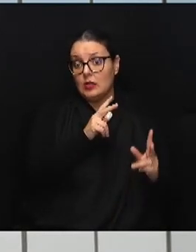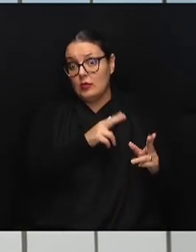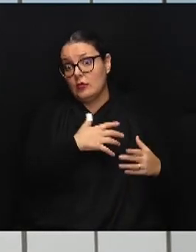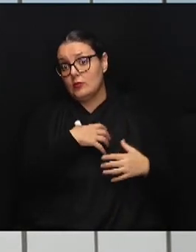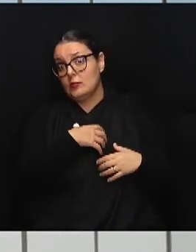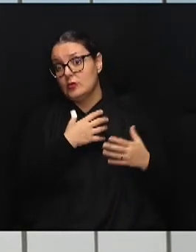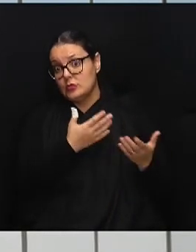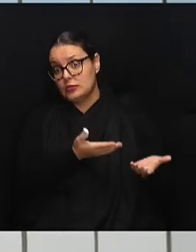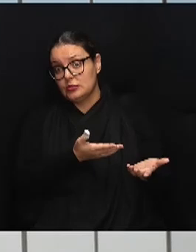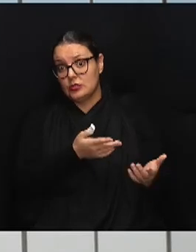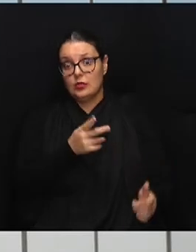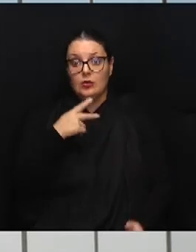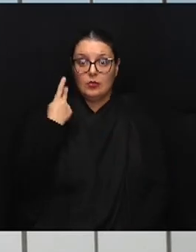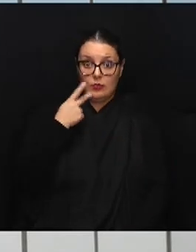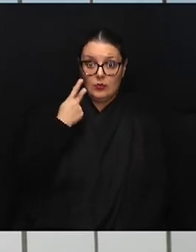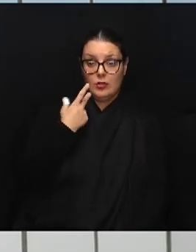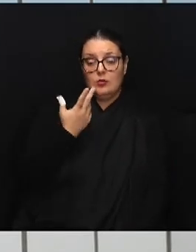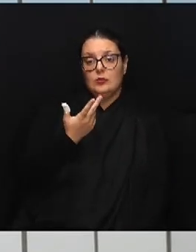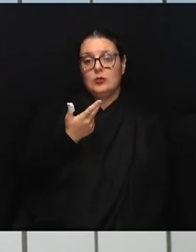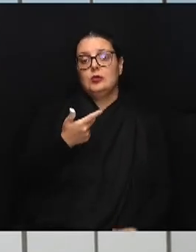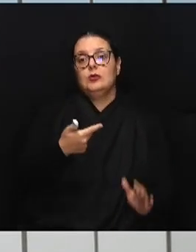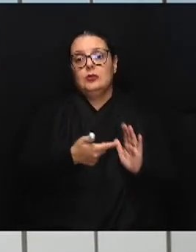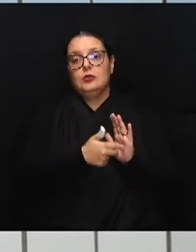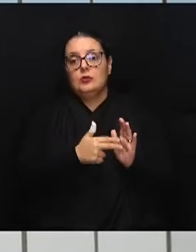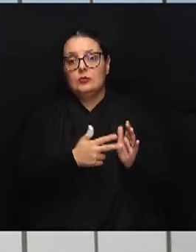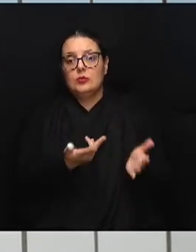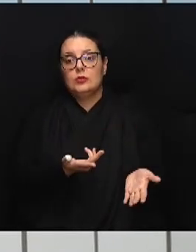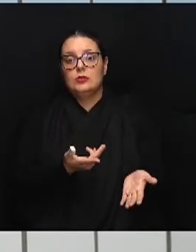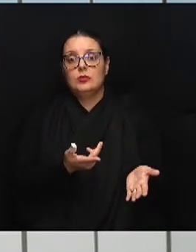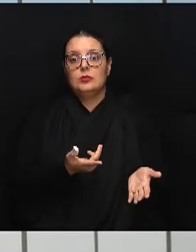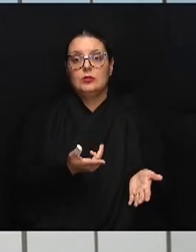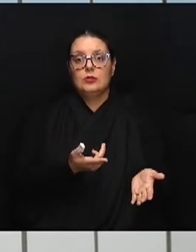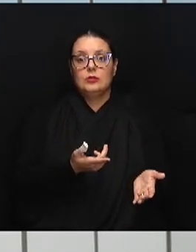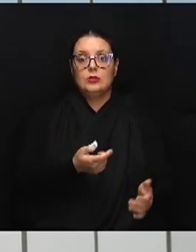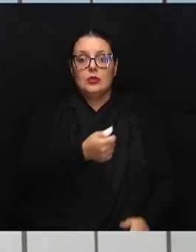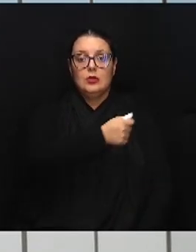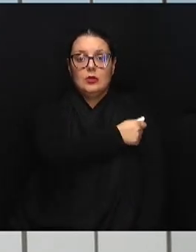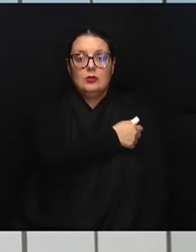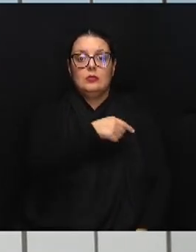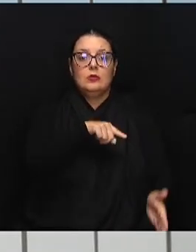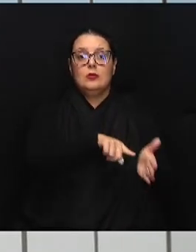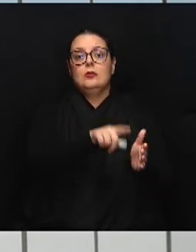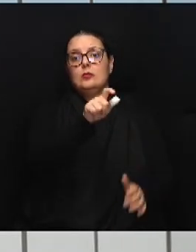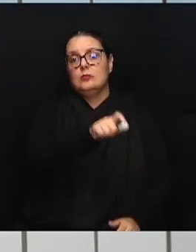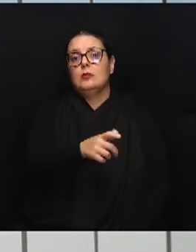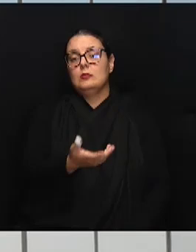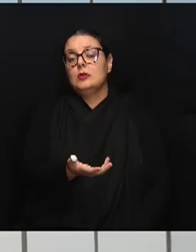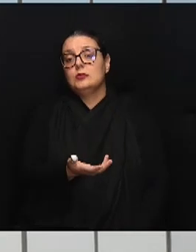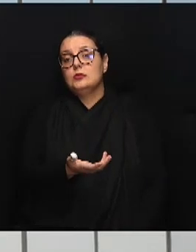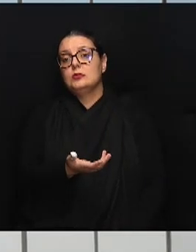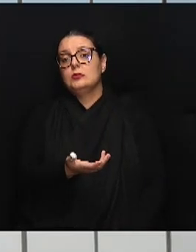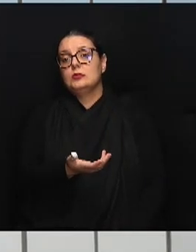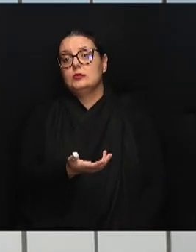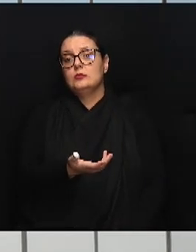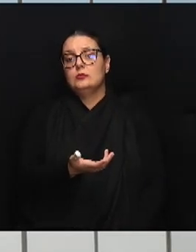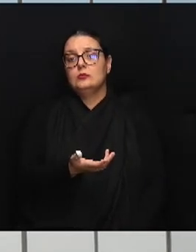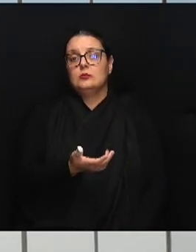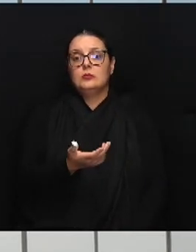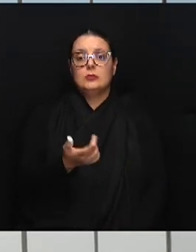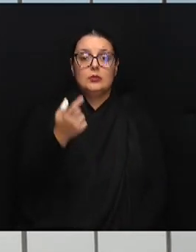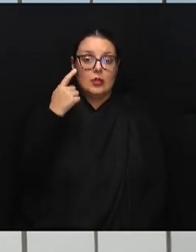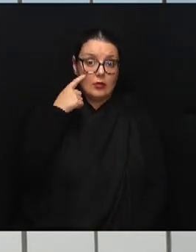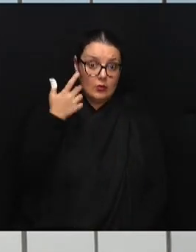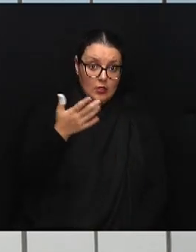forma política, né, no sentido de questionar a autoridade sobre o indivíduo. Né? Então, a